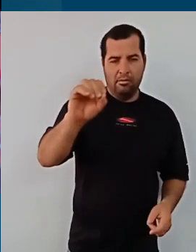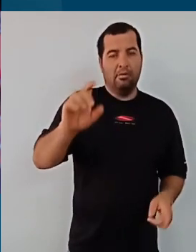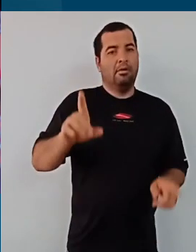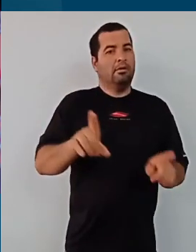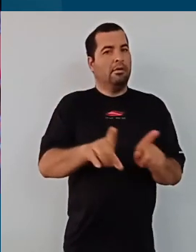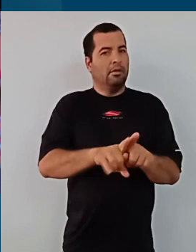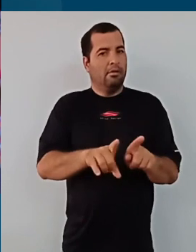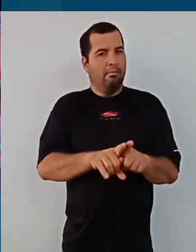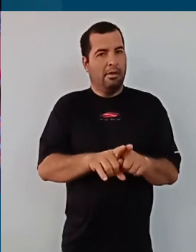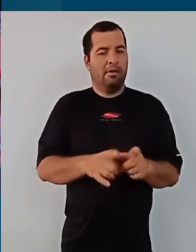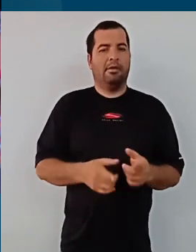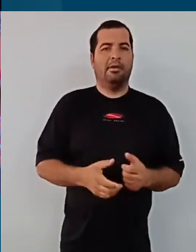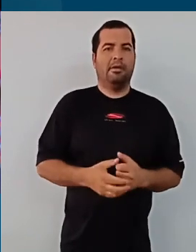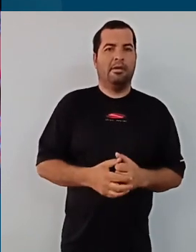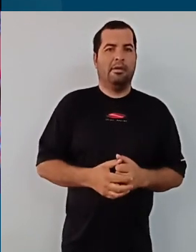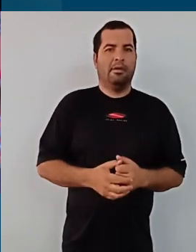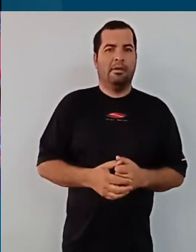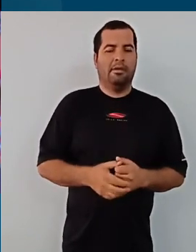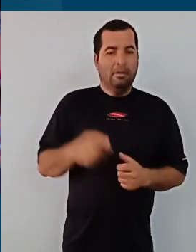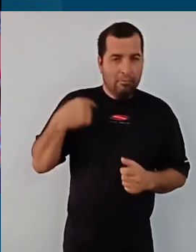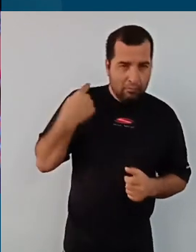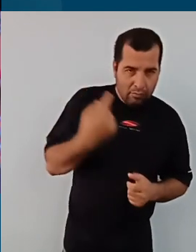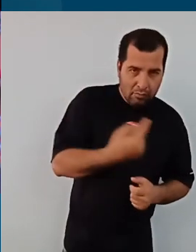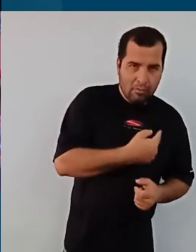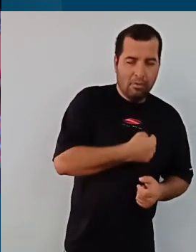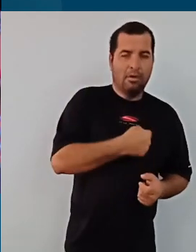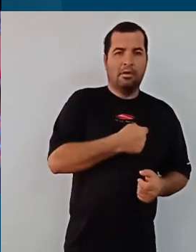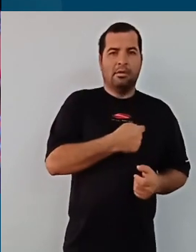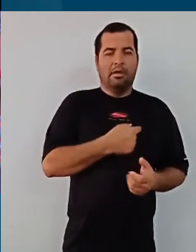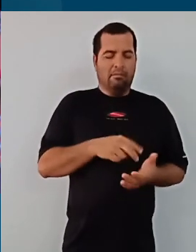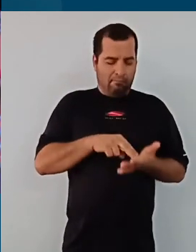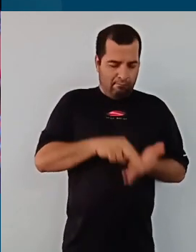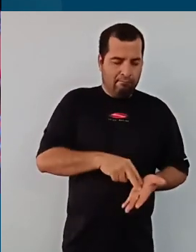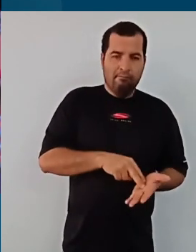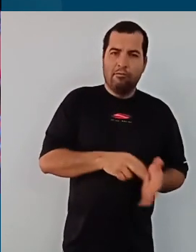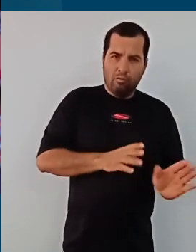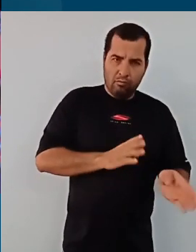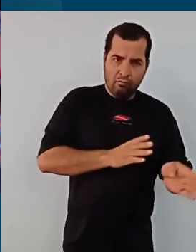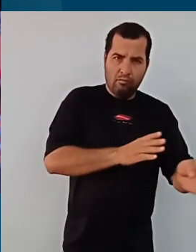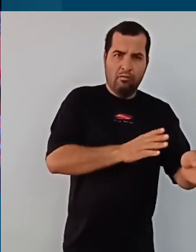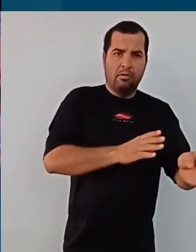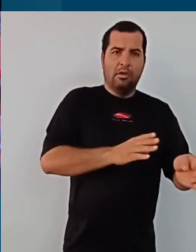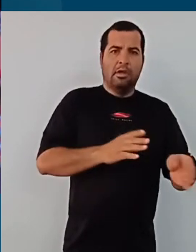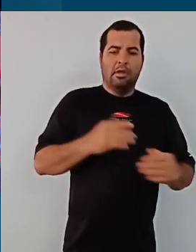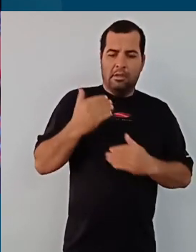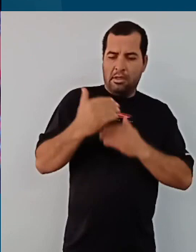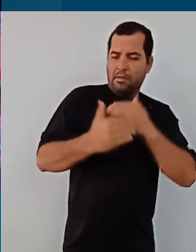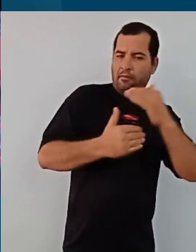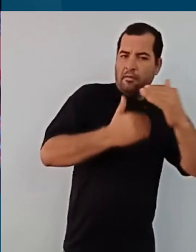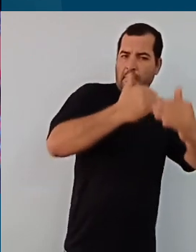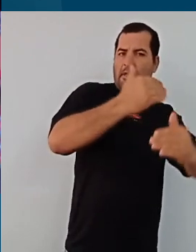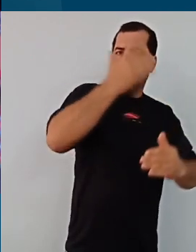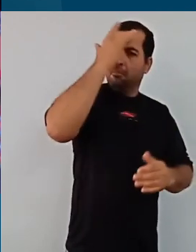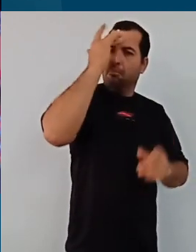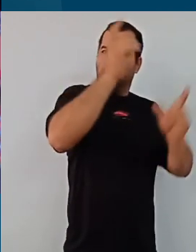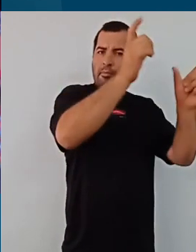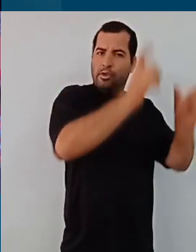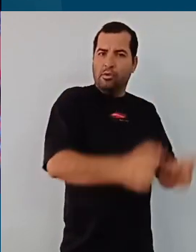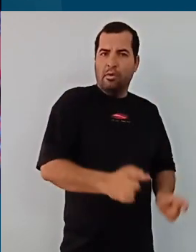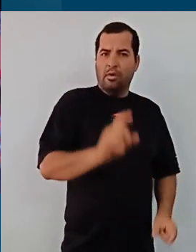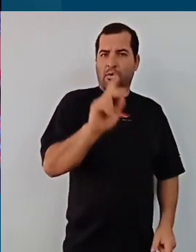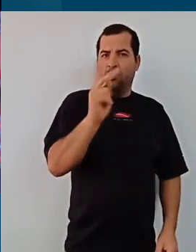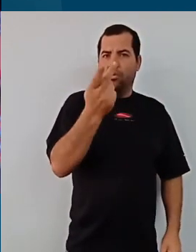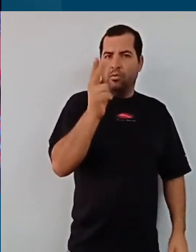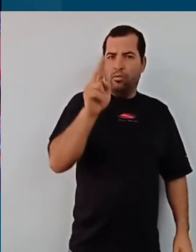de um jeito ou de outro, a gente vai intensificar o desenvolvimento, né, humano ou não. Então, um pouco fazendo